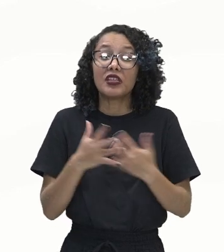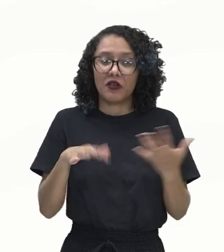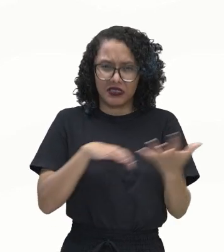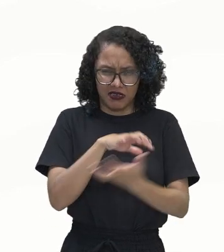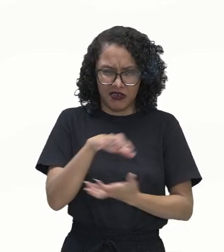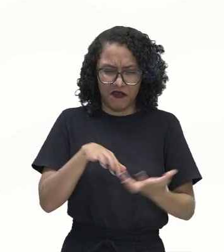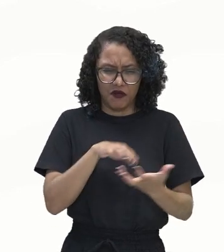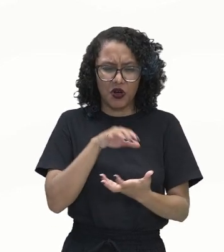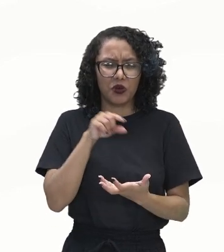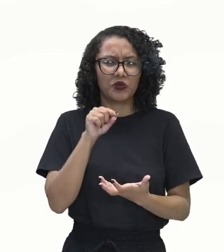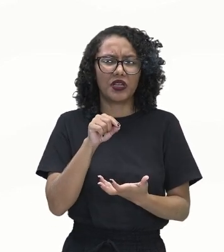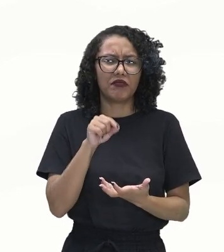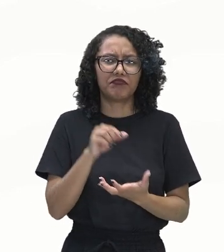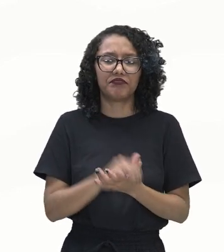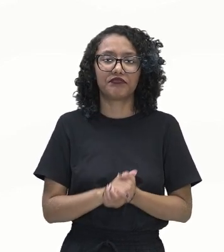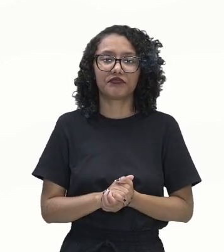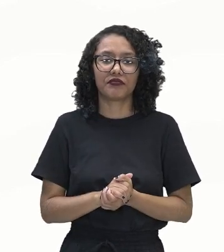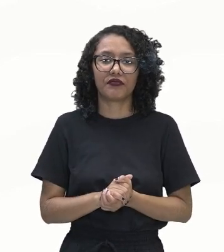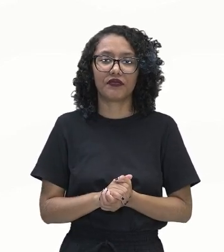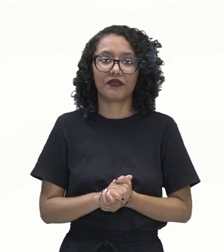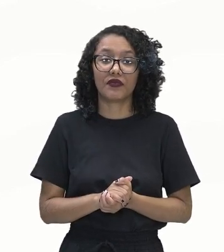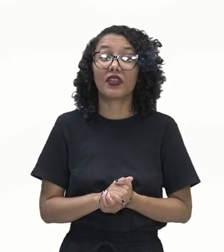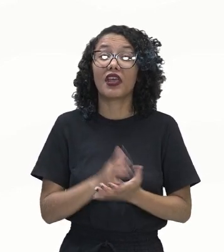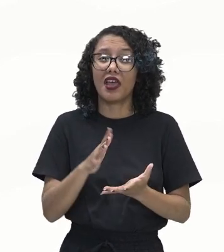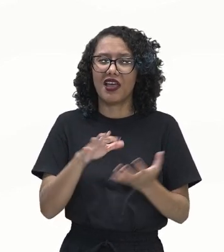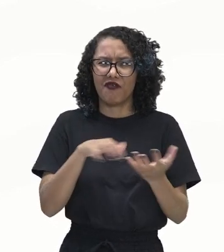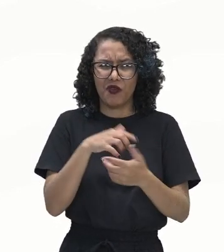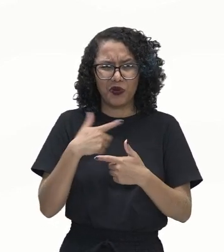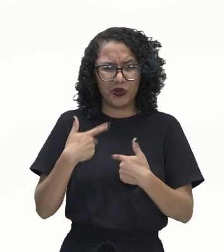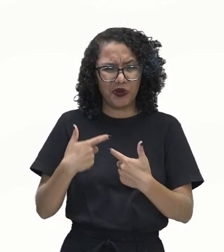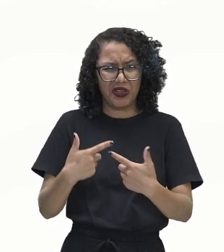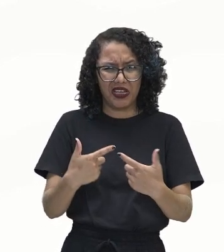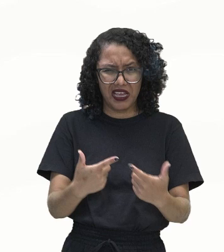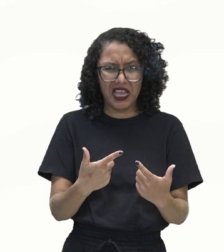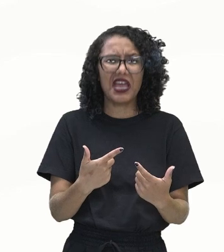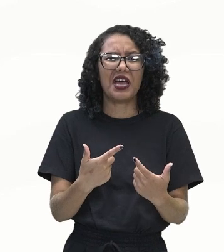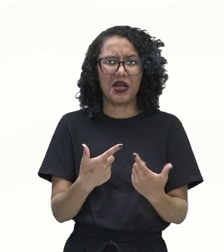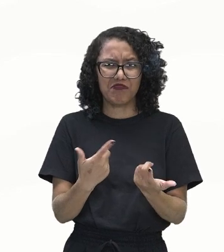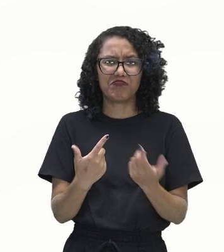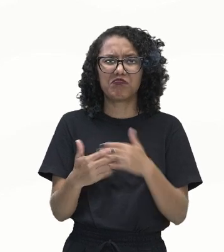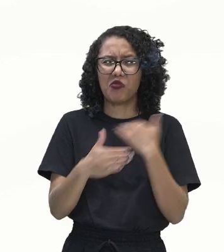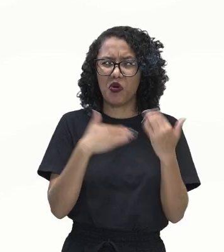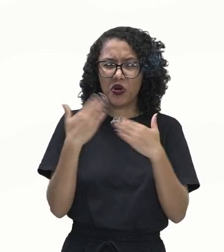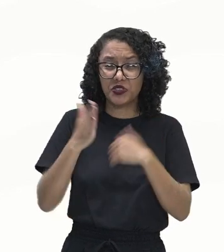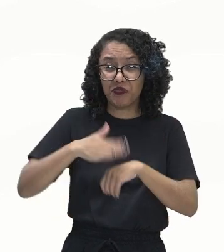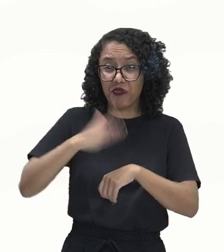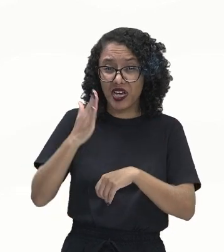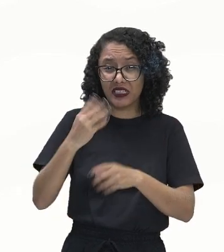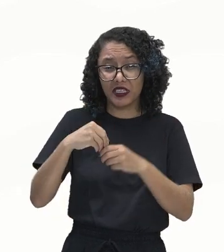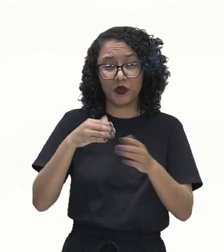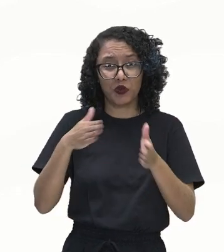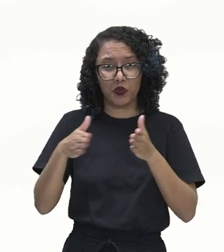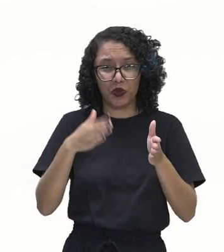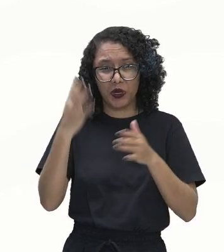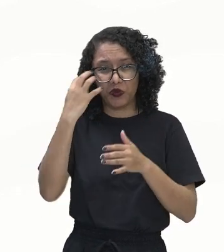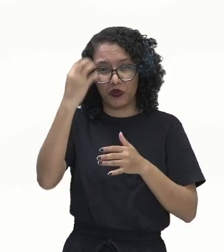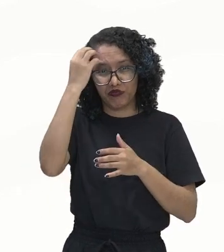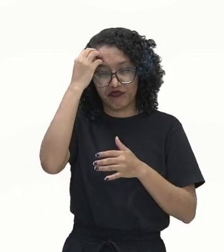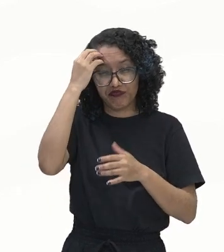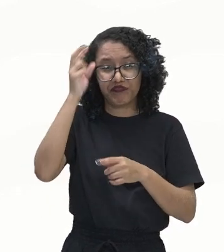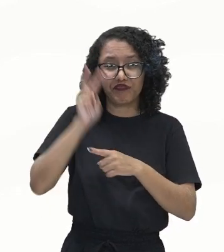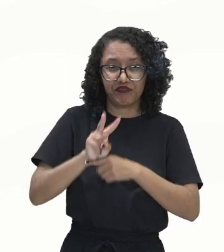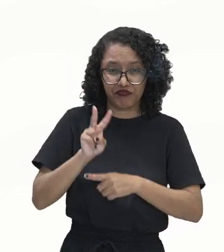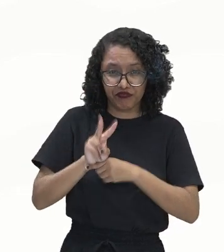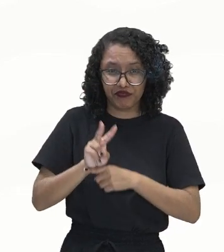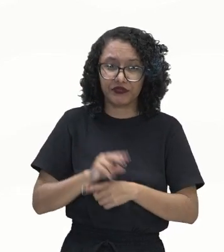considerada a revolta que teve mais mortes no período regencial, certo? Então, a gente vamos